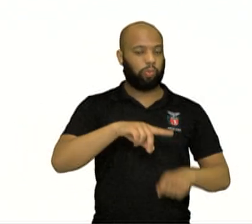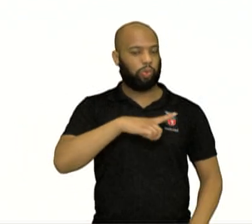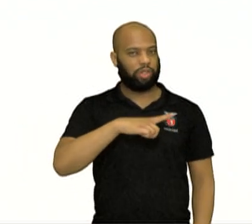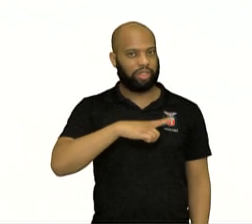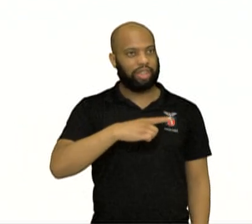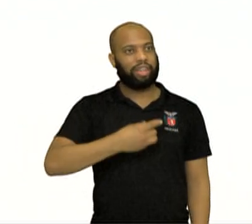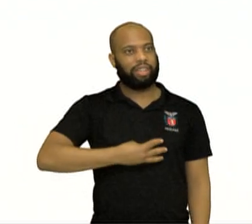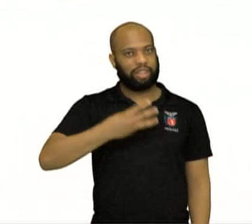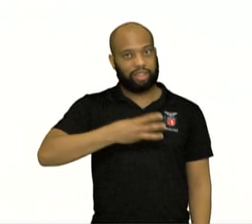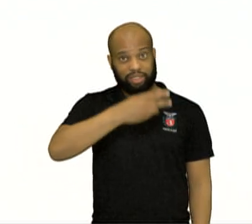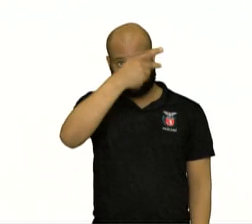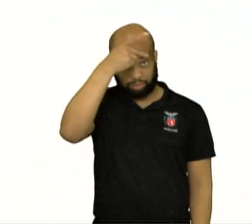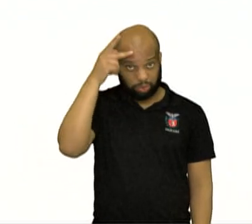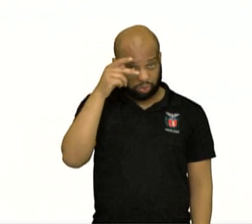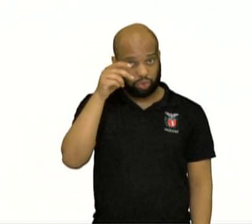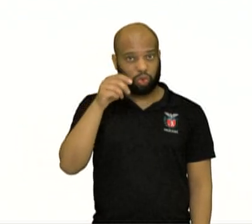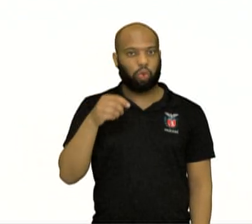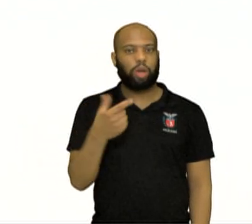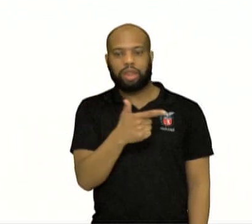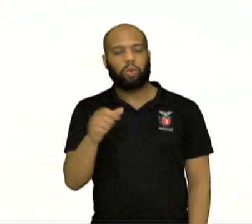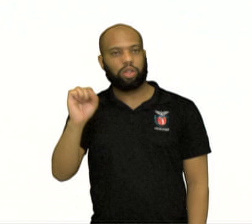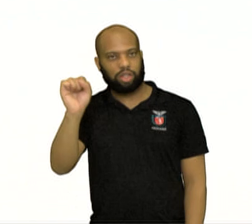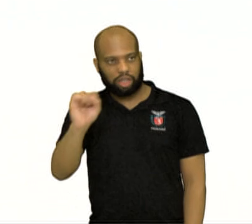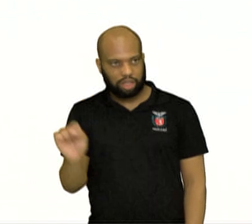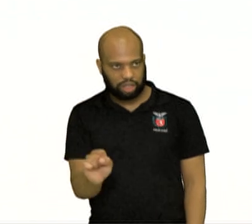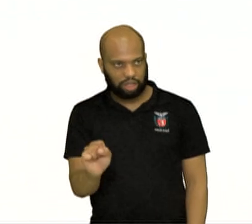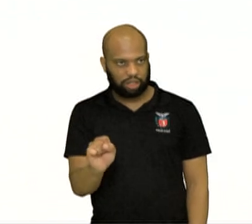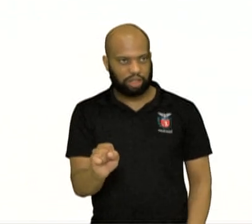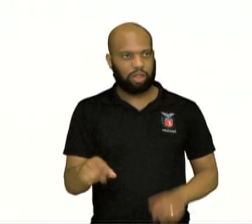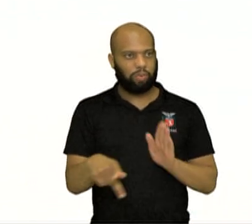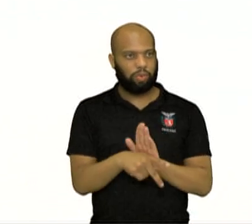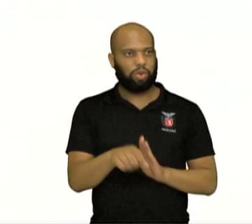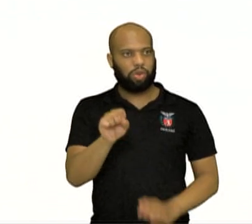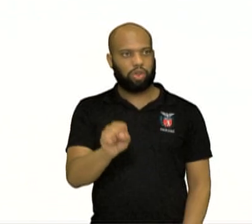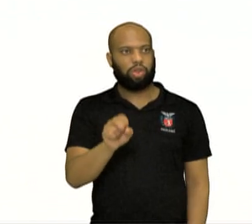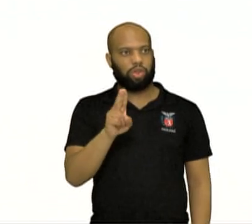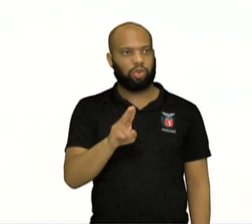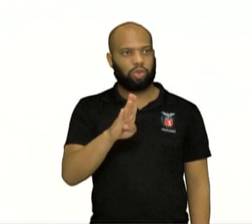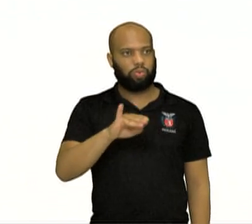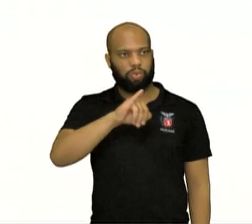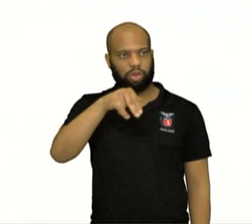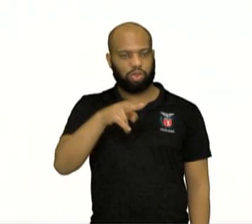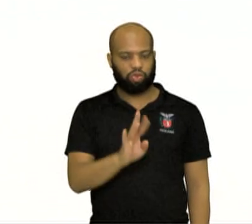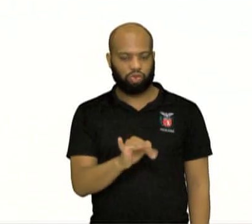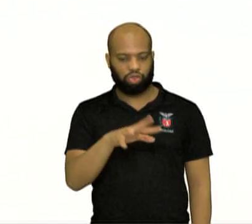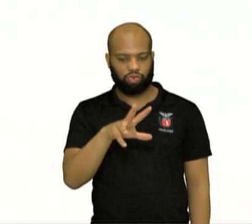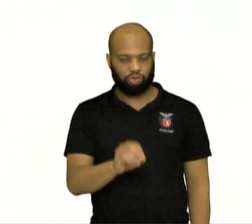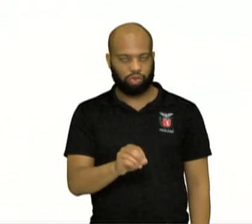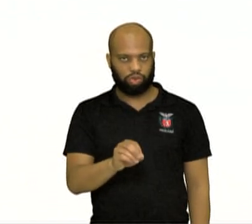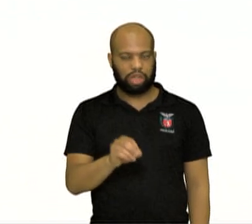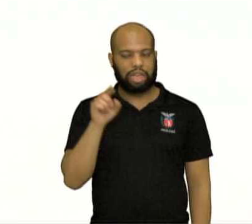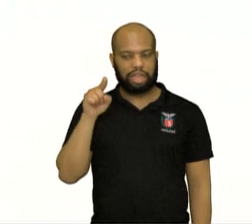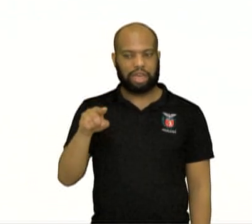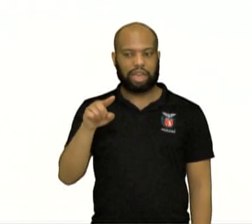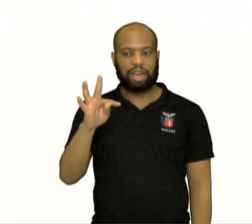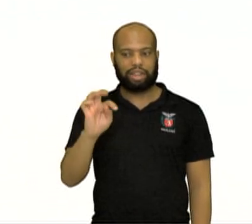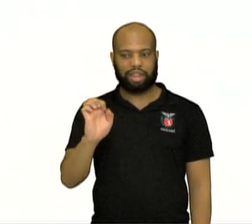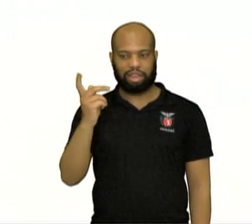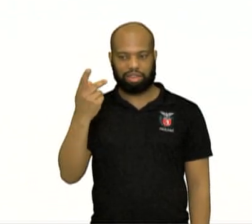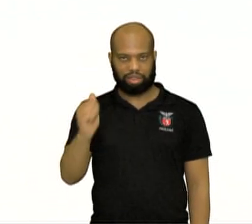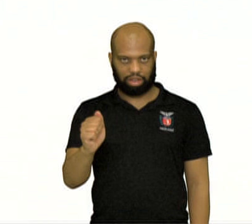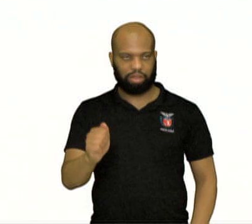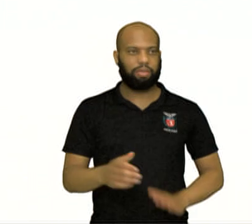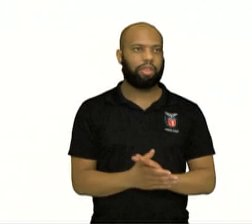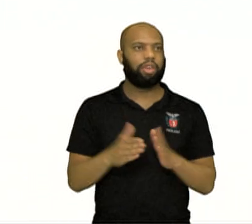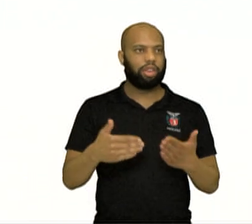do presente do subjuntivo é que eu que você que ele tem antes então ó rato